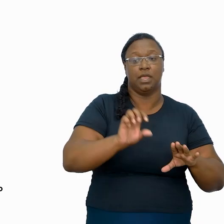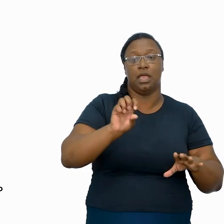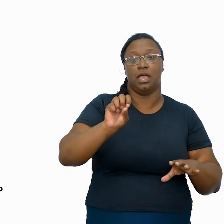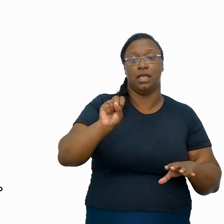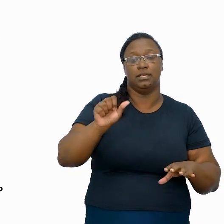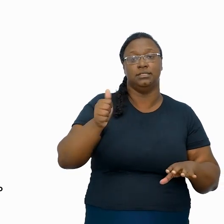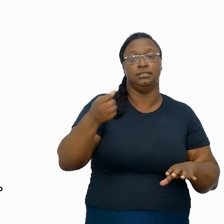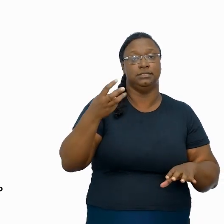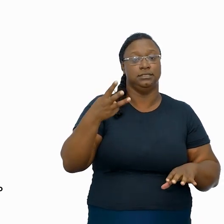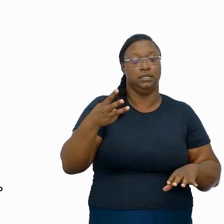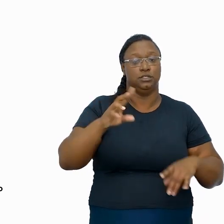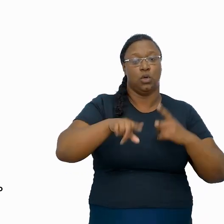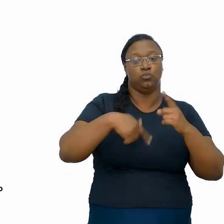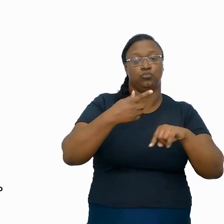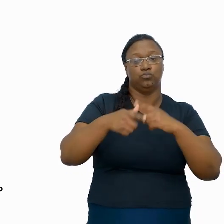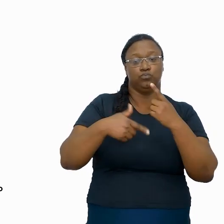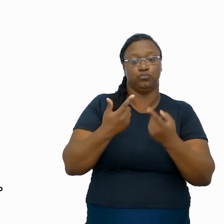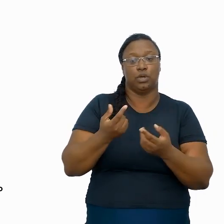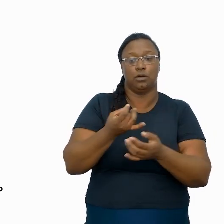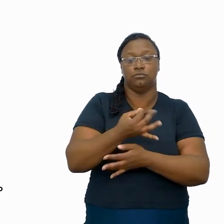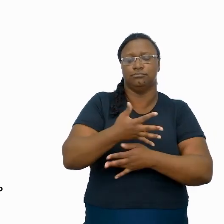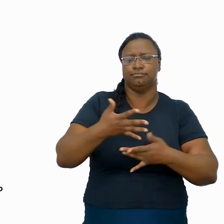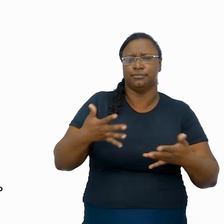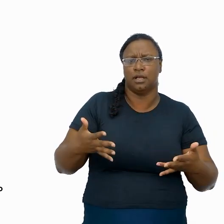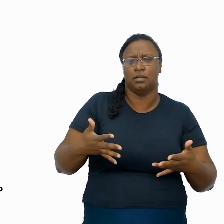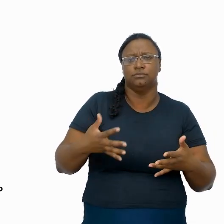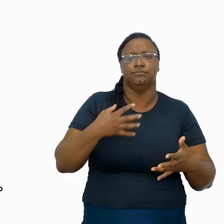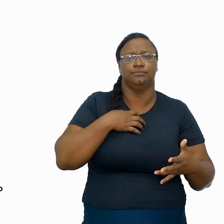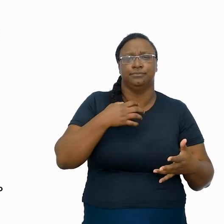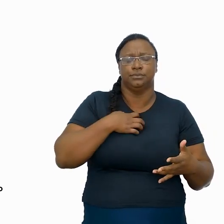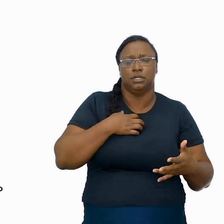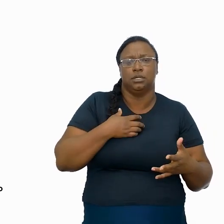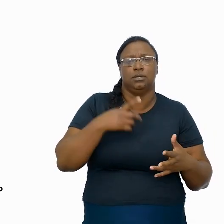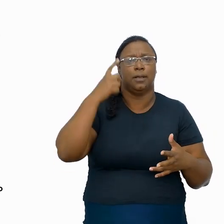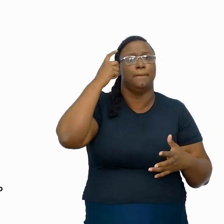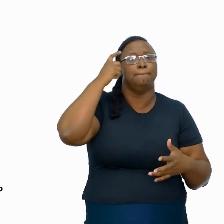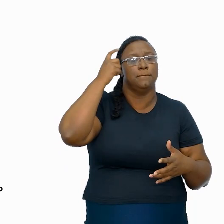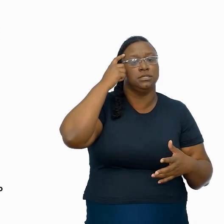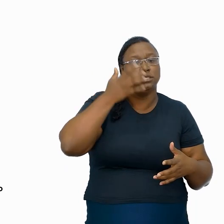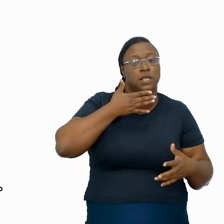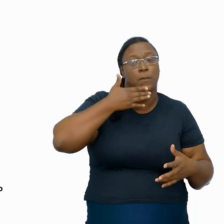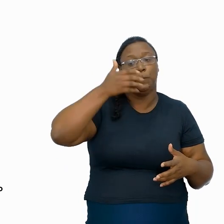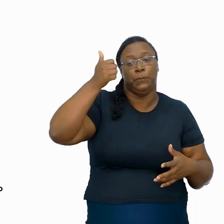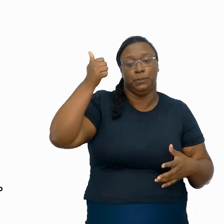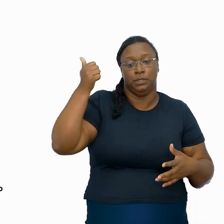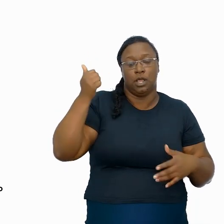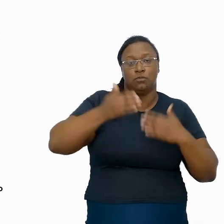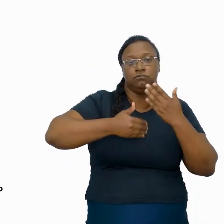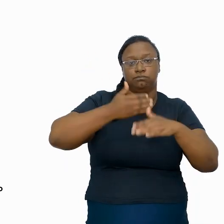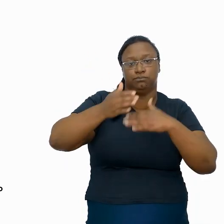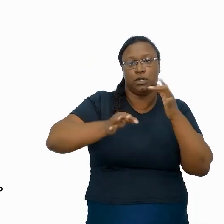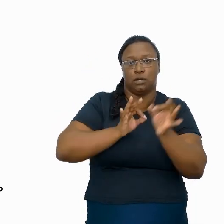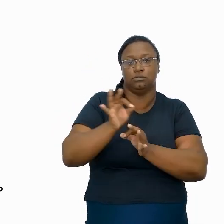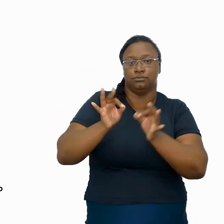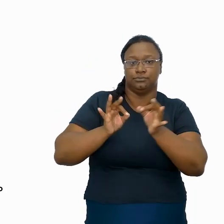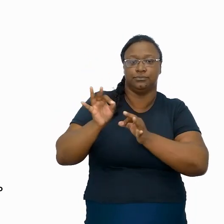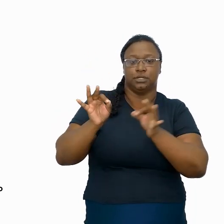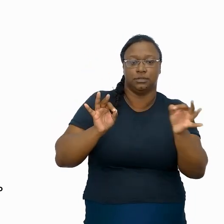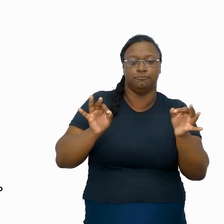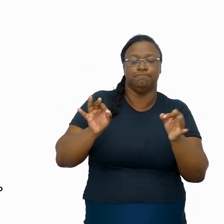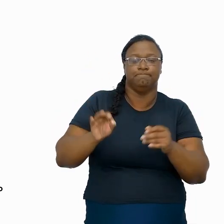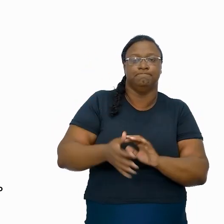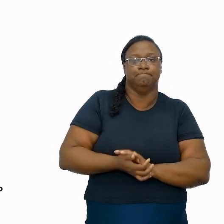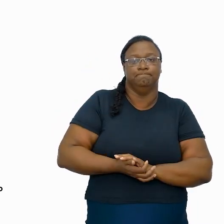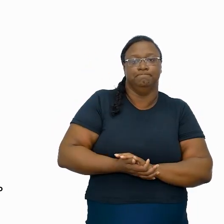nós desdobramos aqui de diversos modos, né, pensando em possibilidades de planejamento de atividades